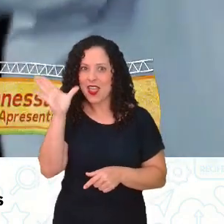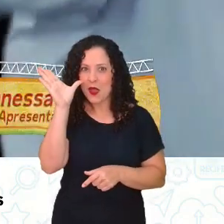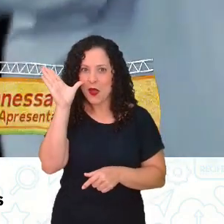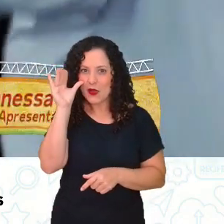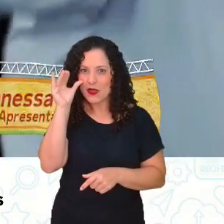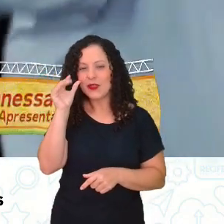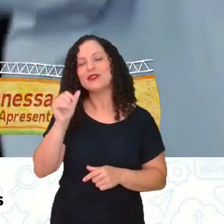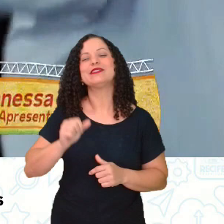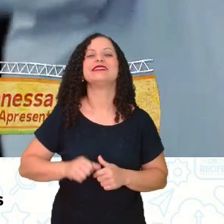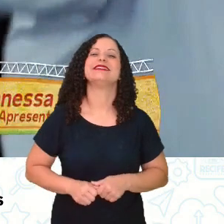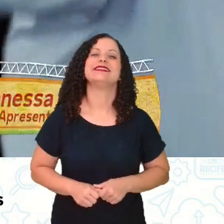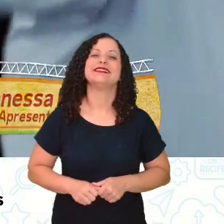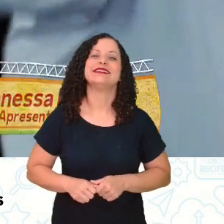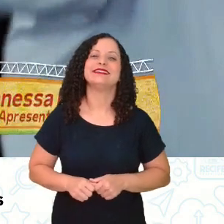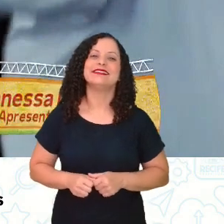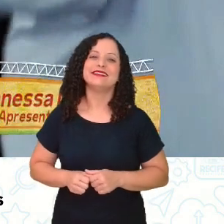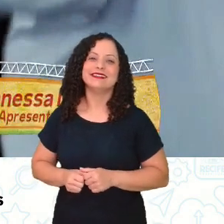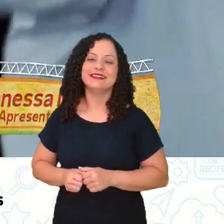mais.